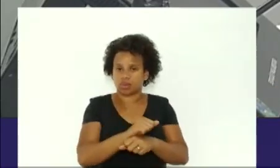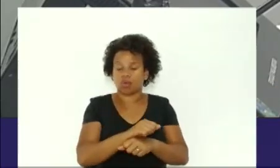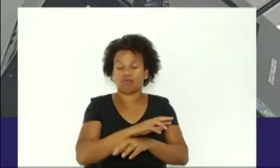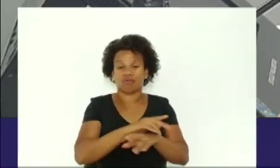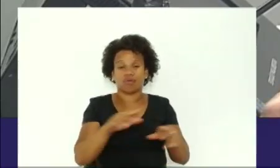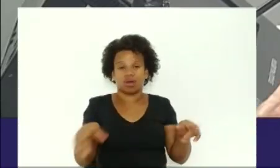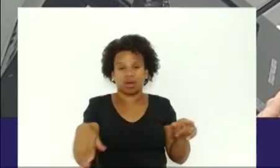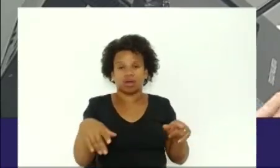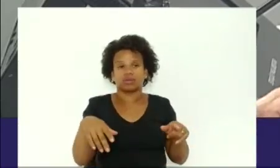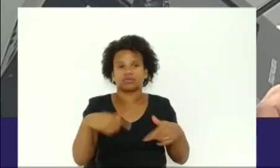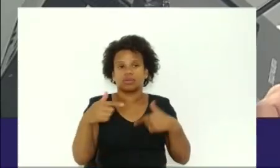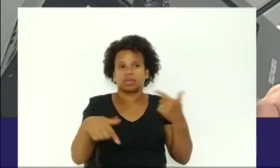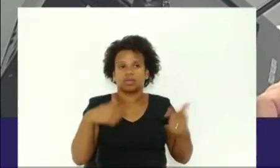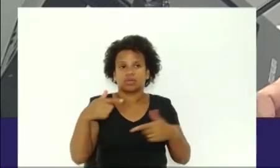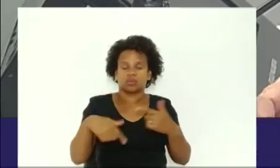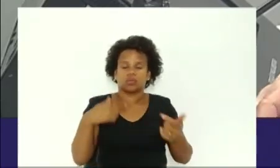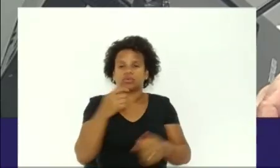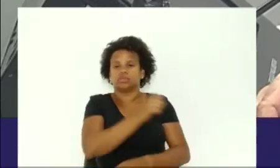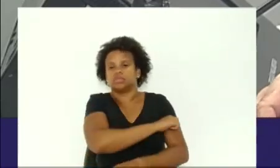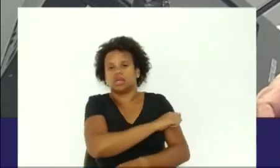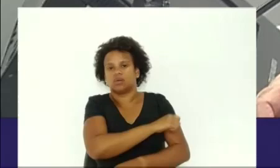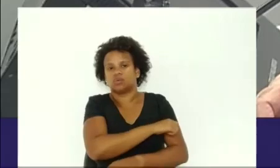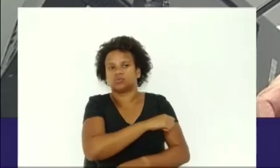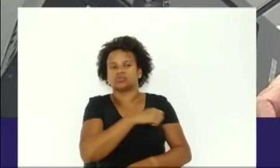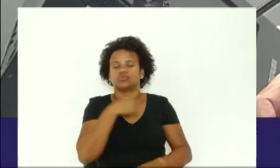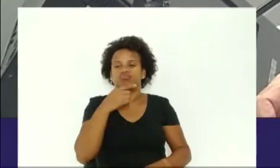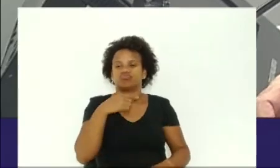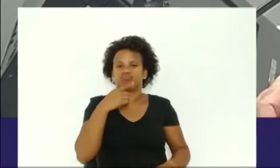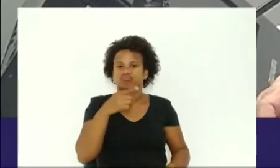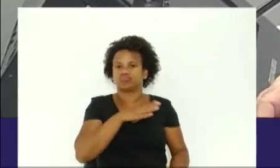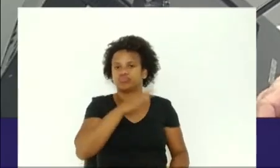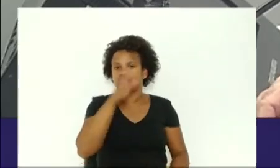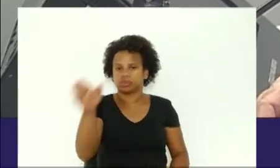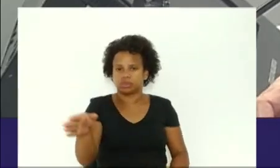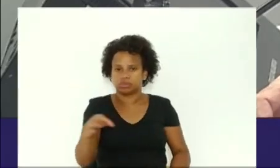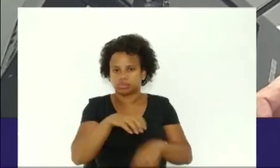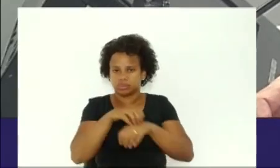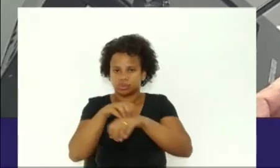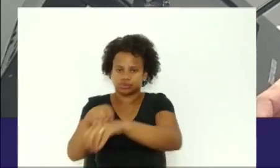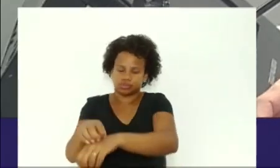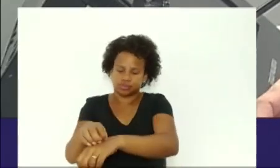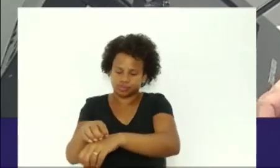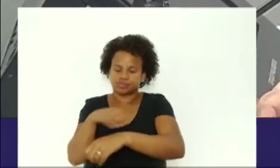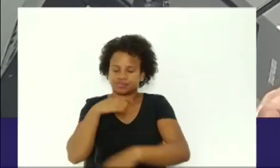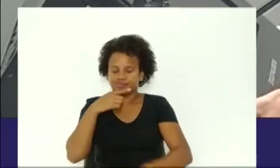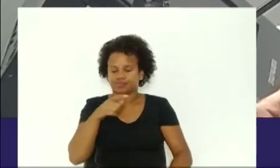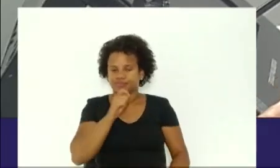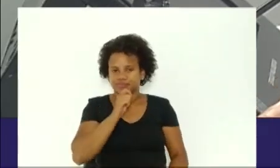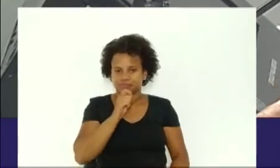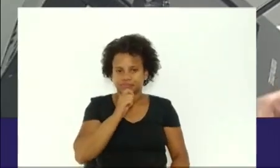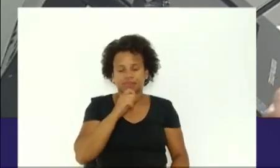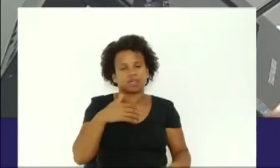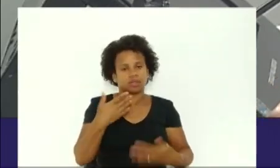estudantes estão sem essa opção de transporte. Então, nada mais justo do que a